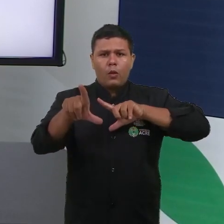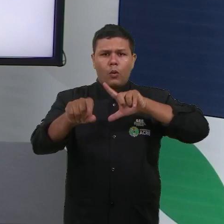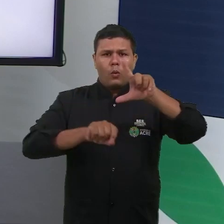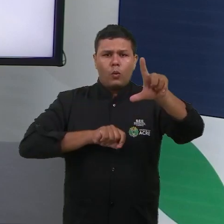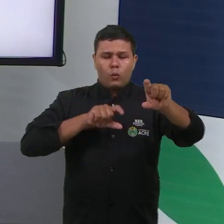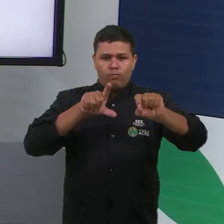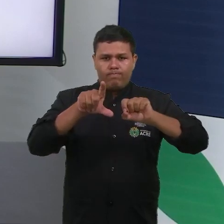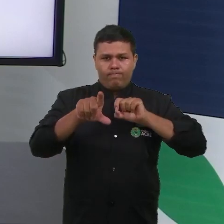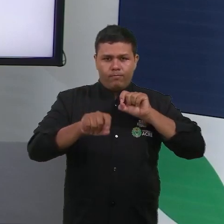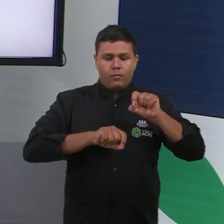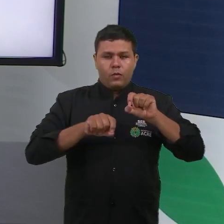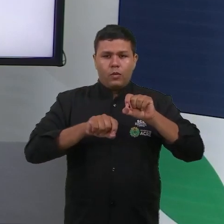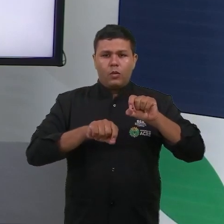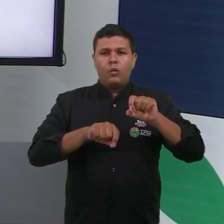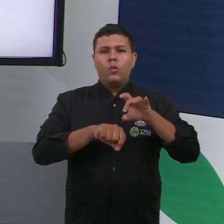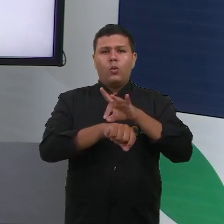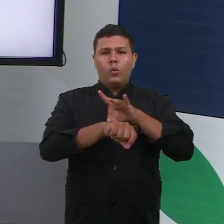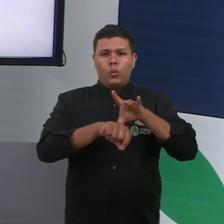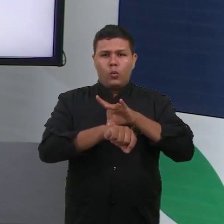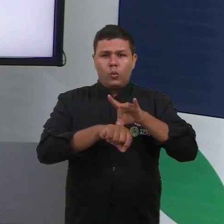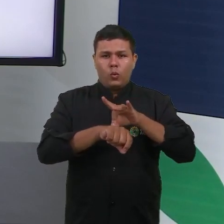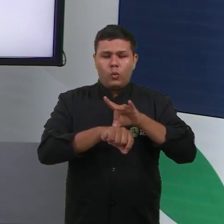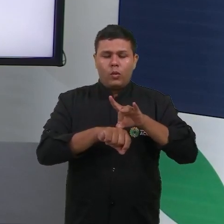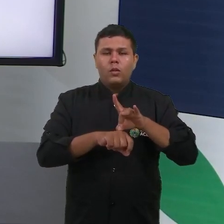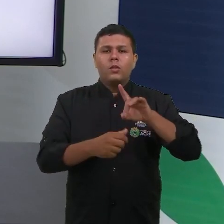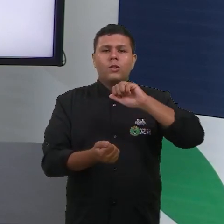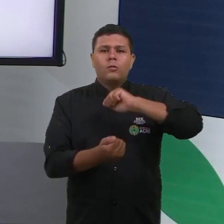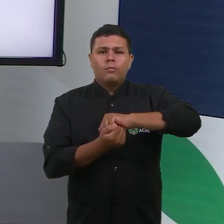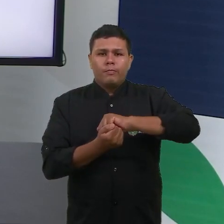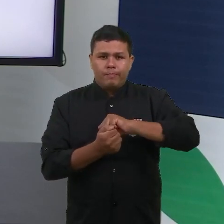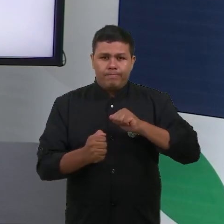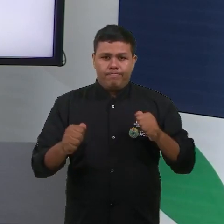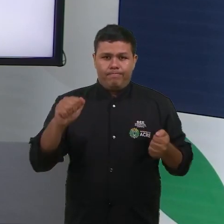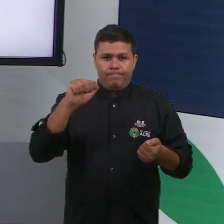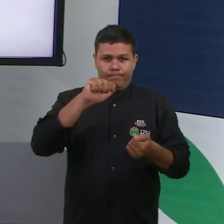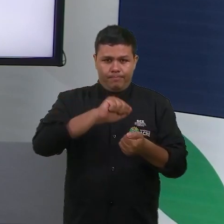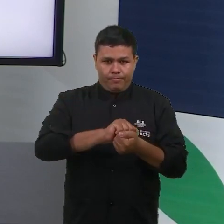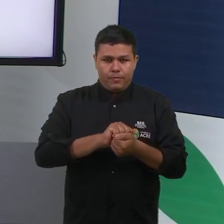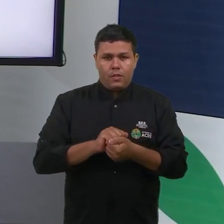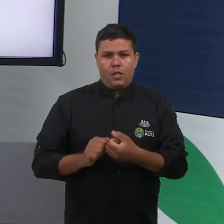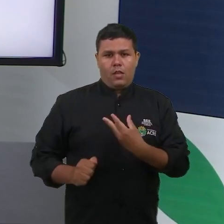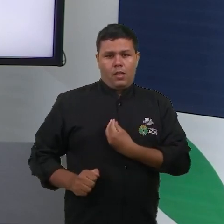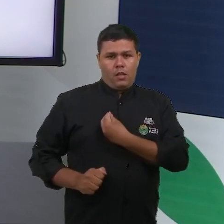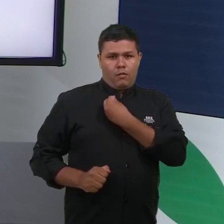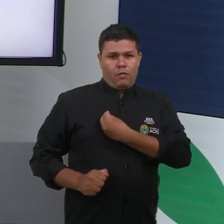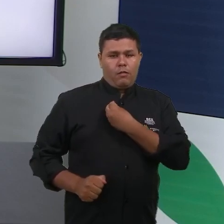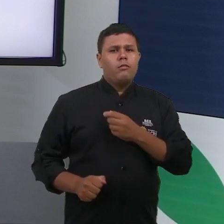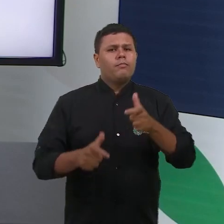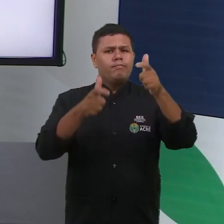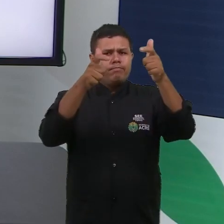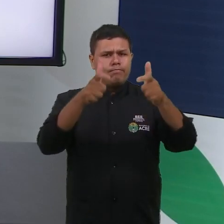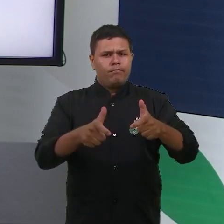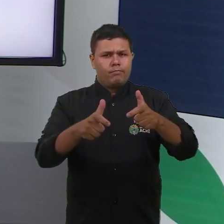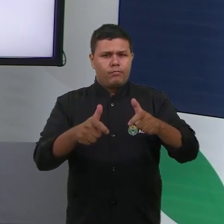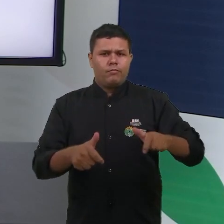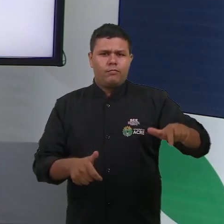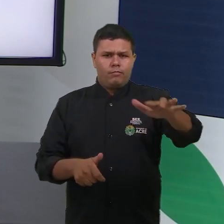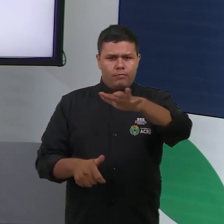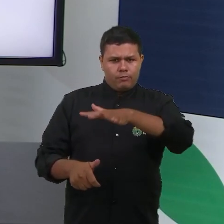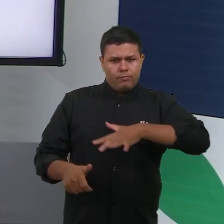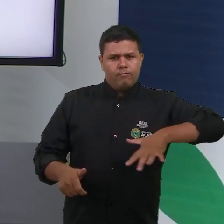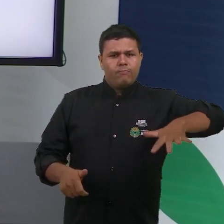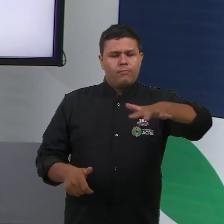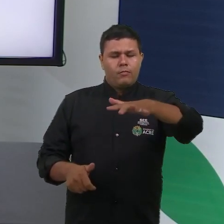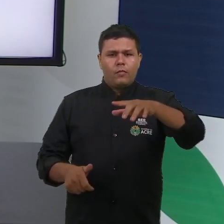aptos. Os escuros, eles estão mais adaptados a viver naquele ambiente, tá certo? Então, como os